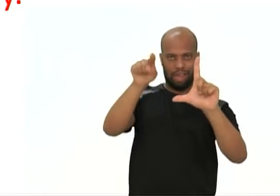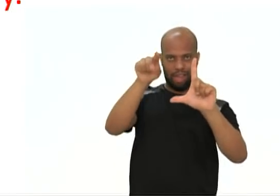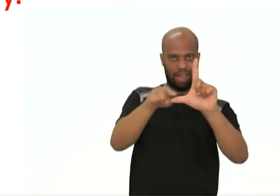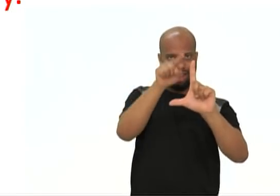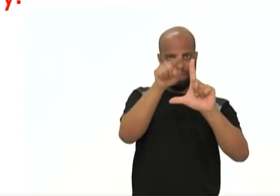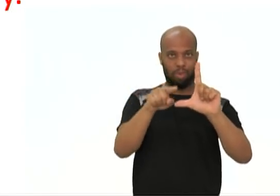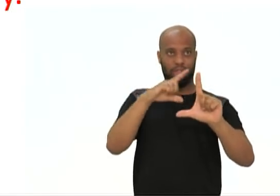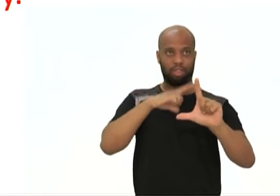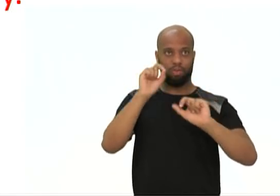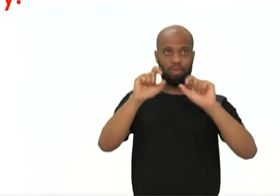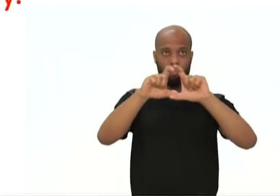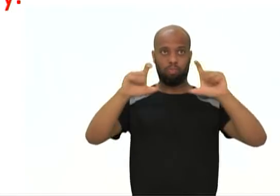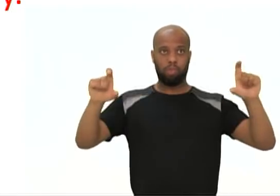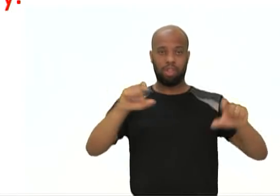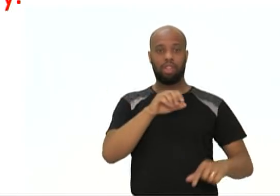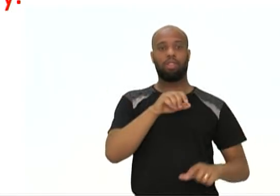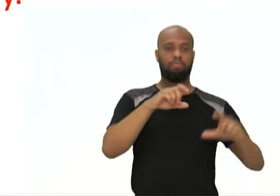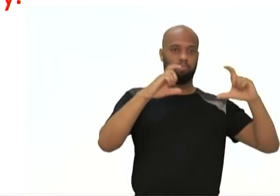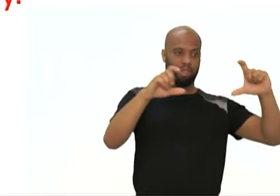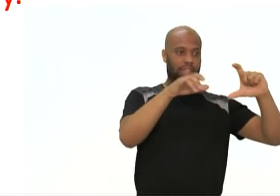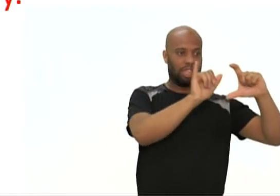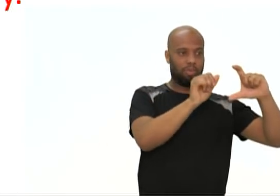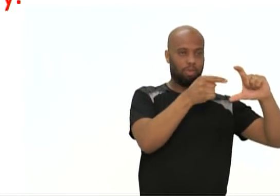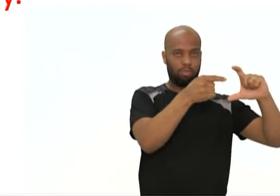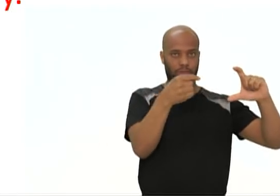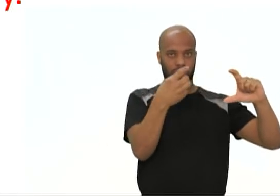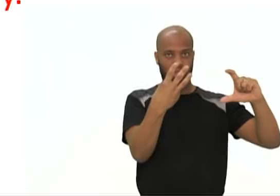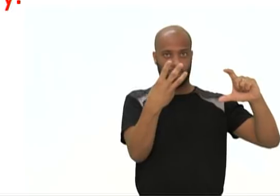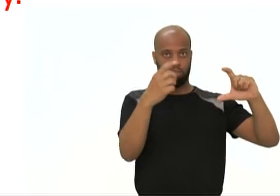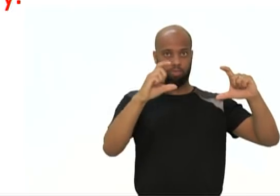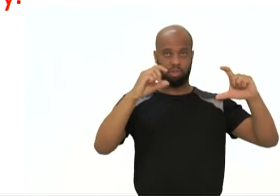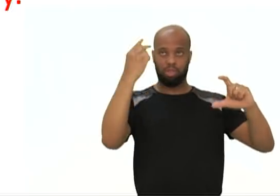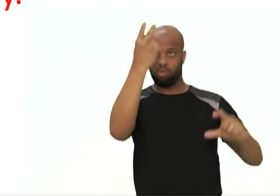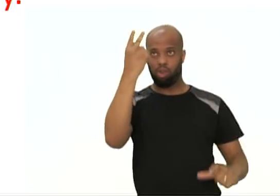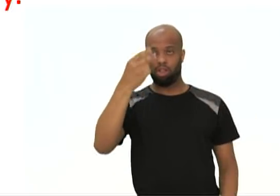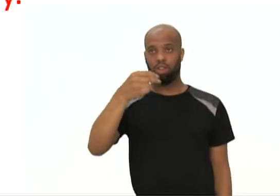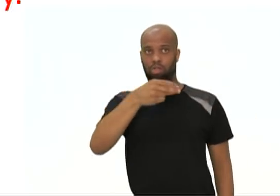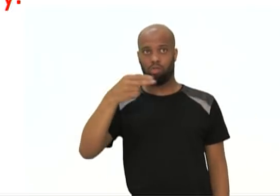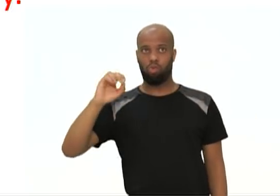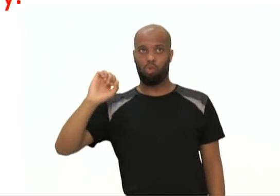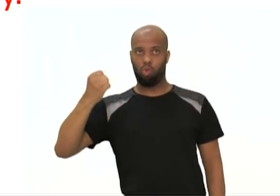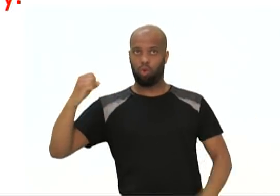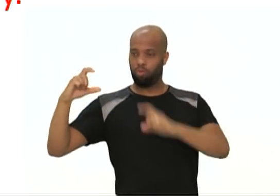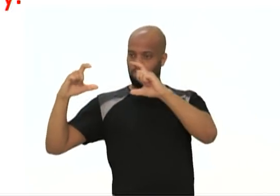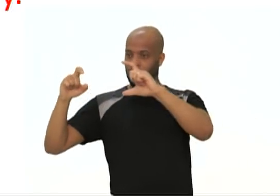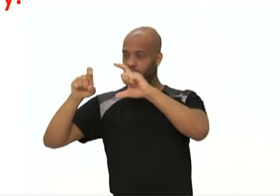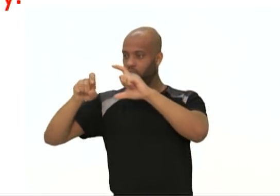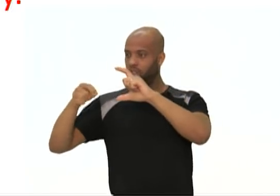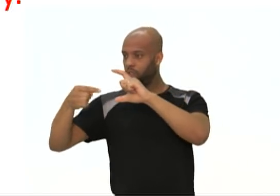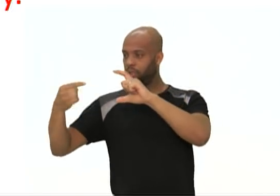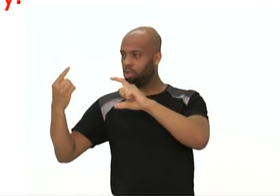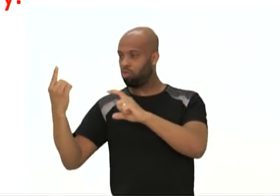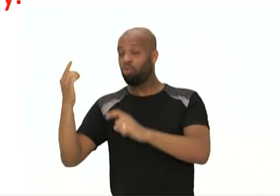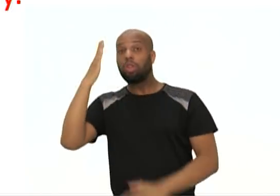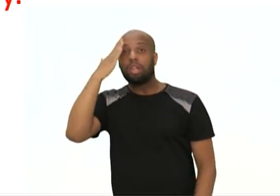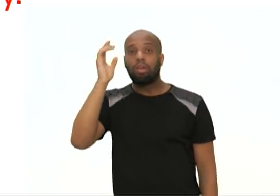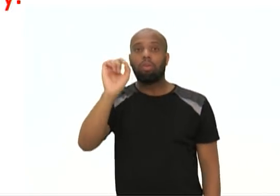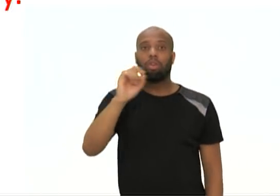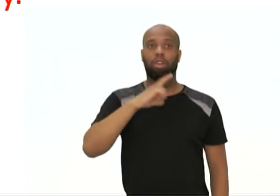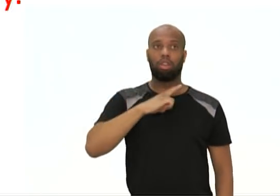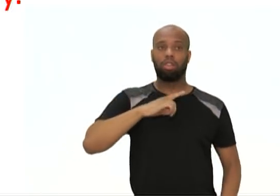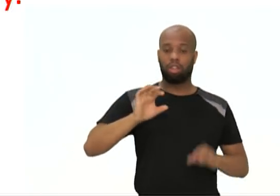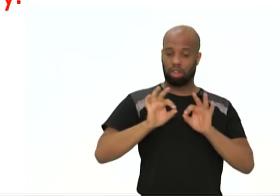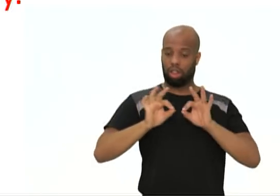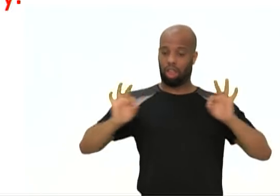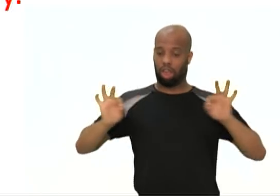equação y menos 3 ao quadrado igual a 8, entre parênteses, x menos 1. Nós sabemos, então, que a reta